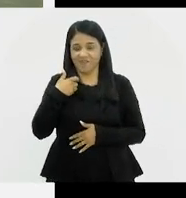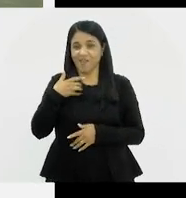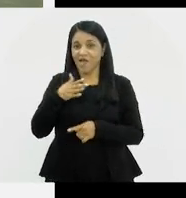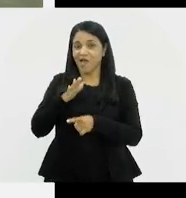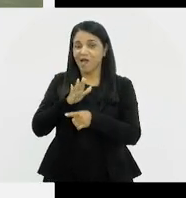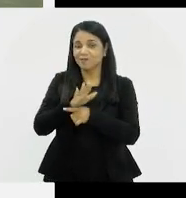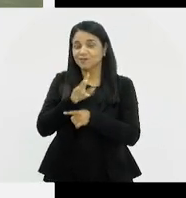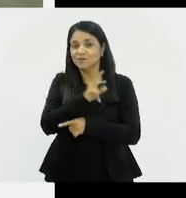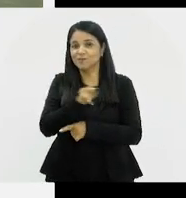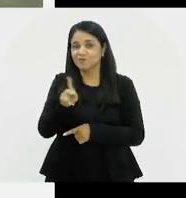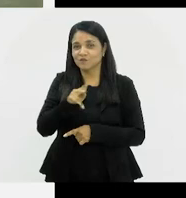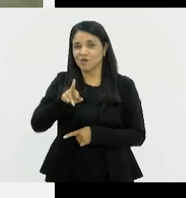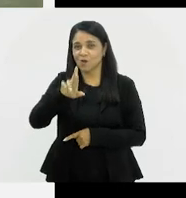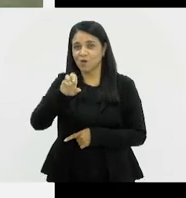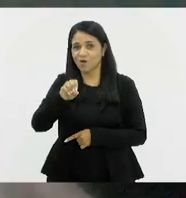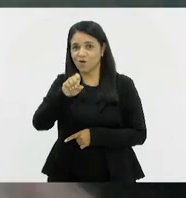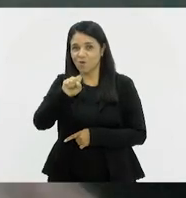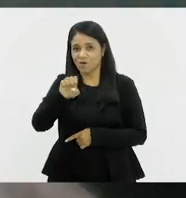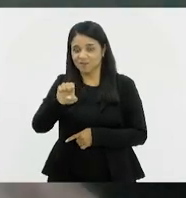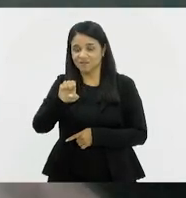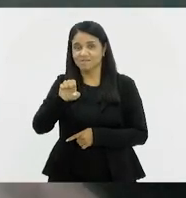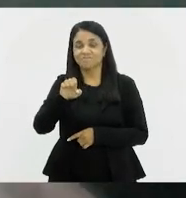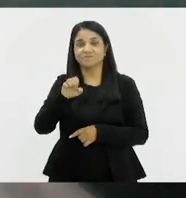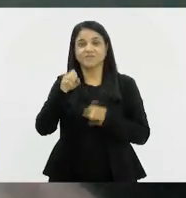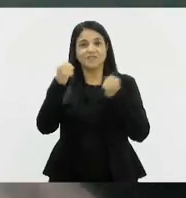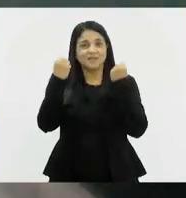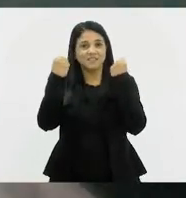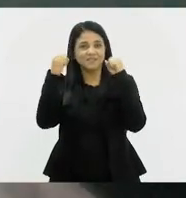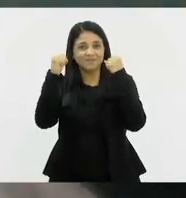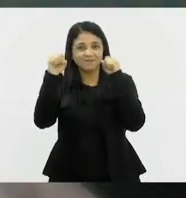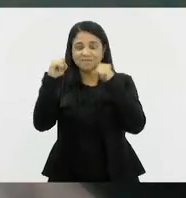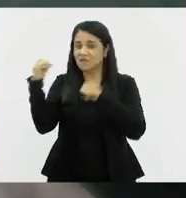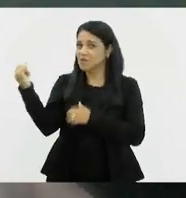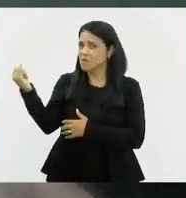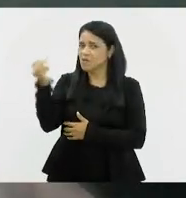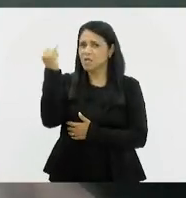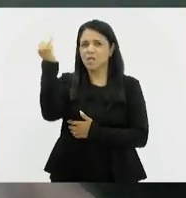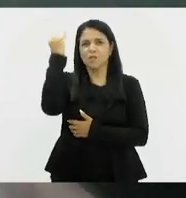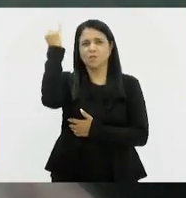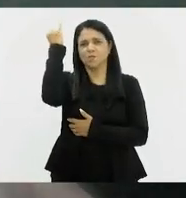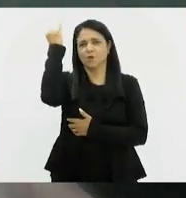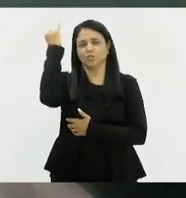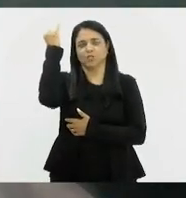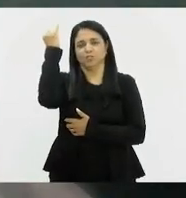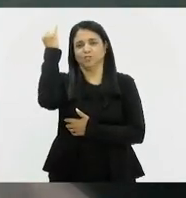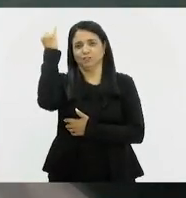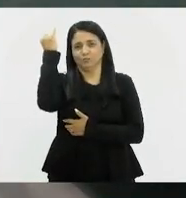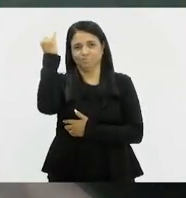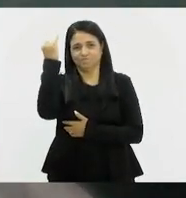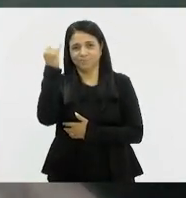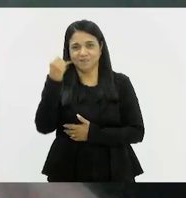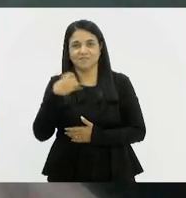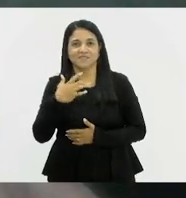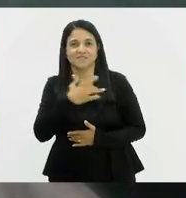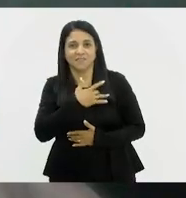Rose, que a atividade física é o papel mais importante para a nossa saúde mental.